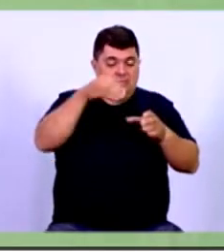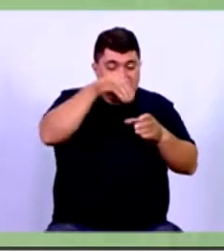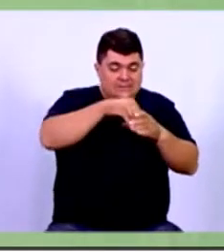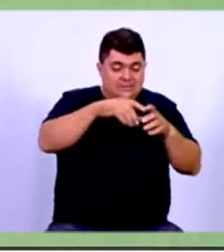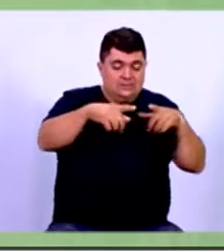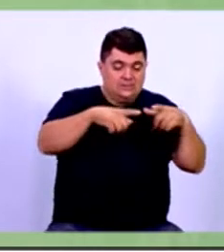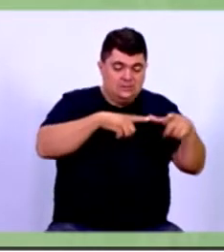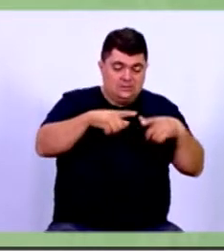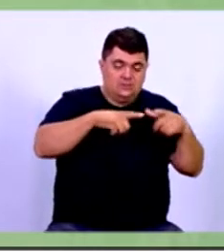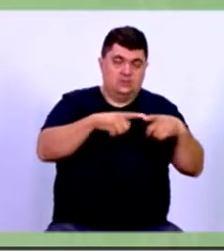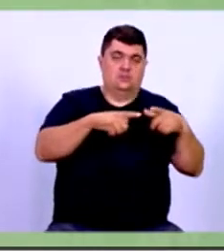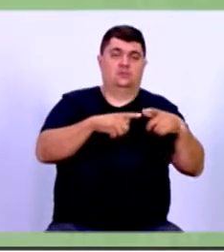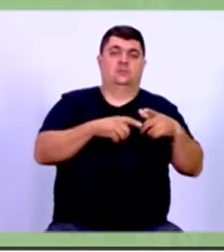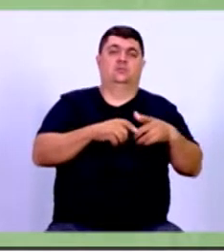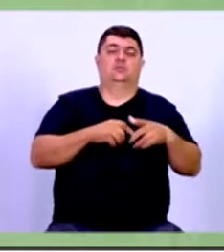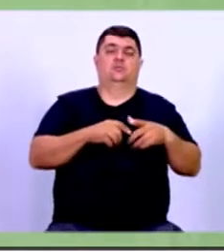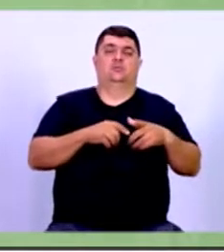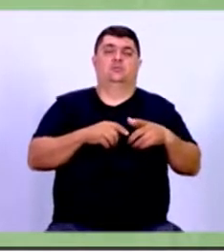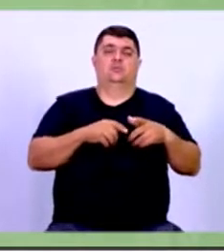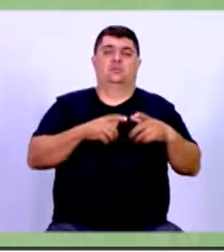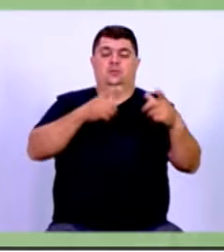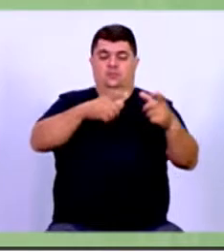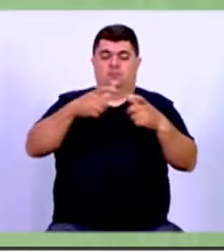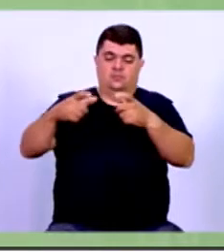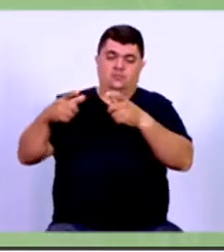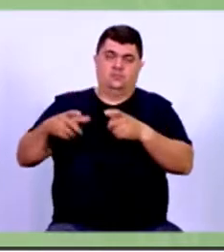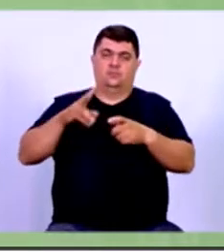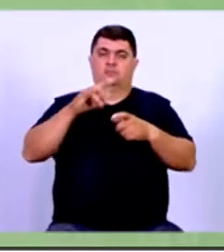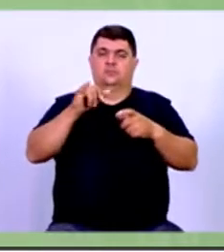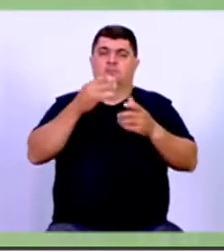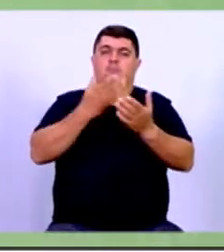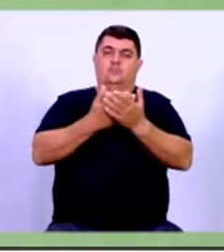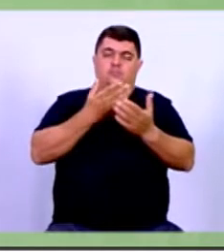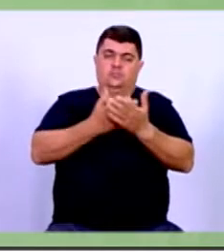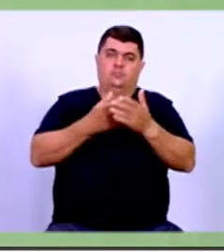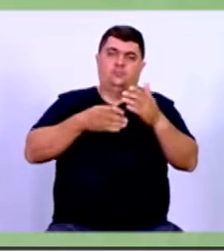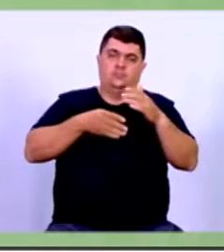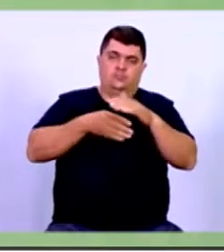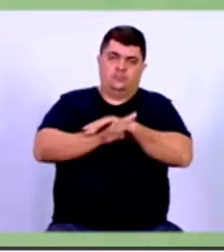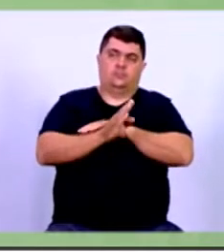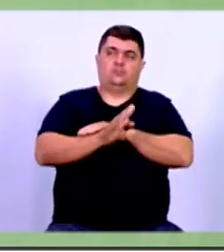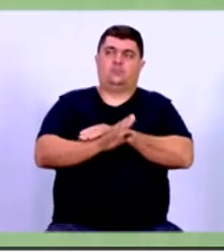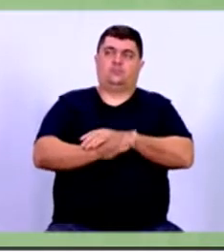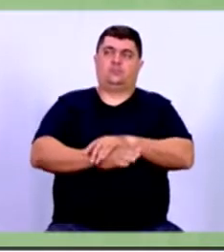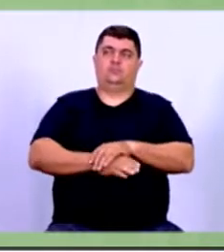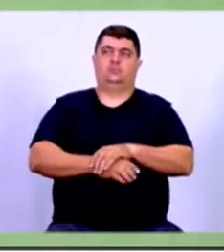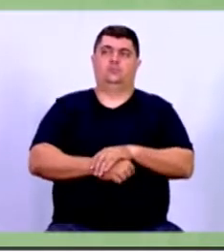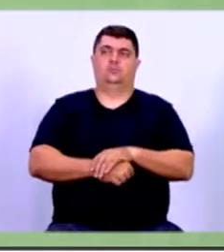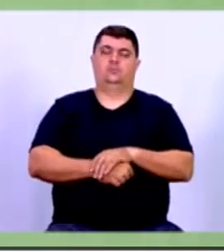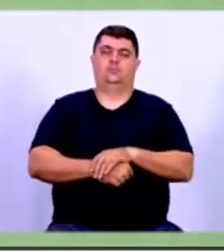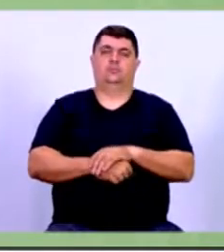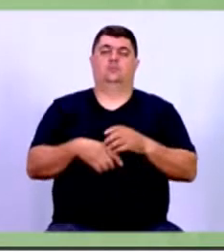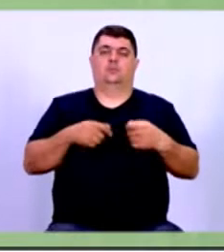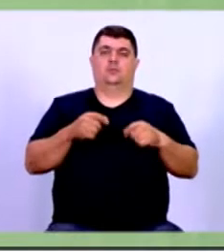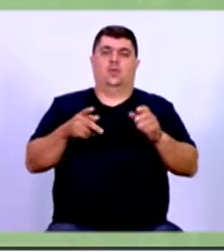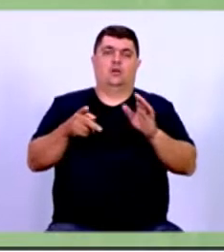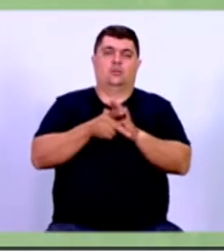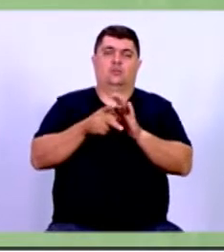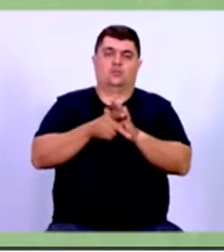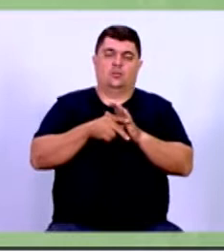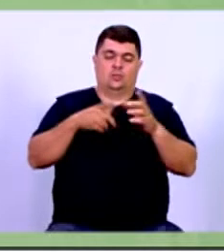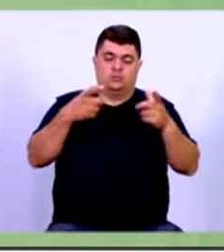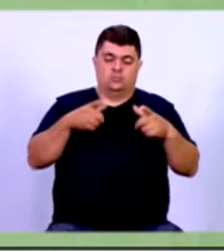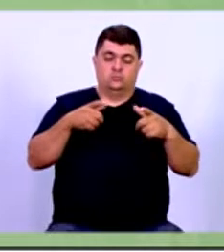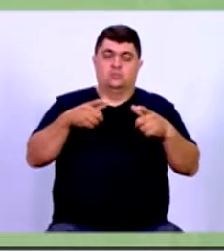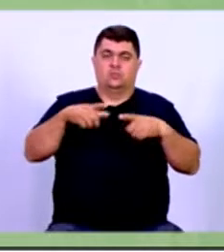no possível local ou nas áreas em que o estudante vai atuar. Então, é por isso que tem que ser no ambiente de trabalho. Não basta,